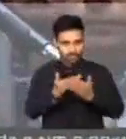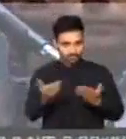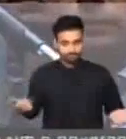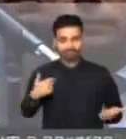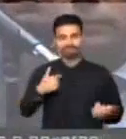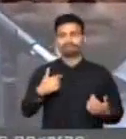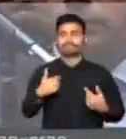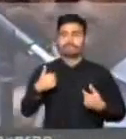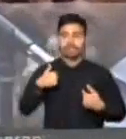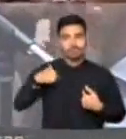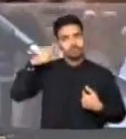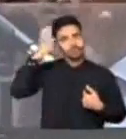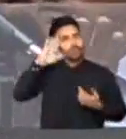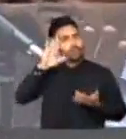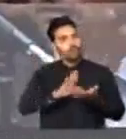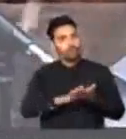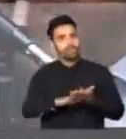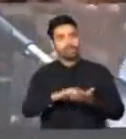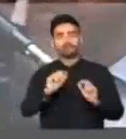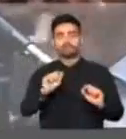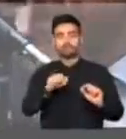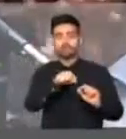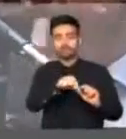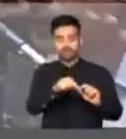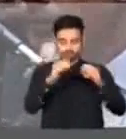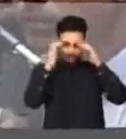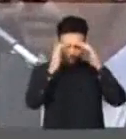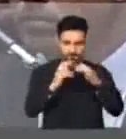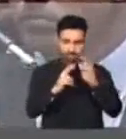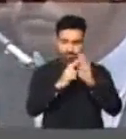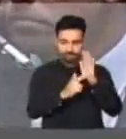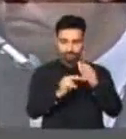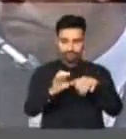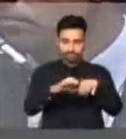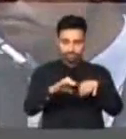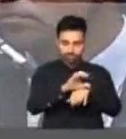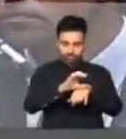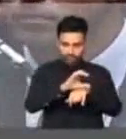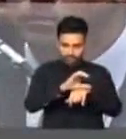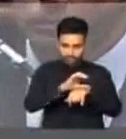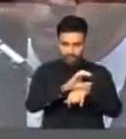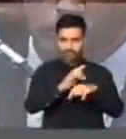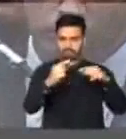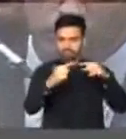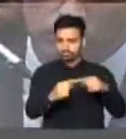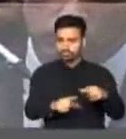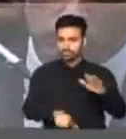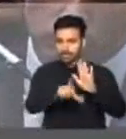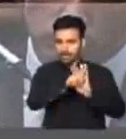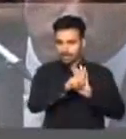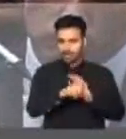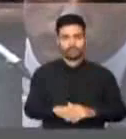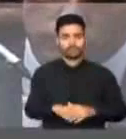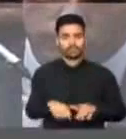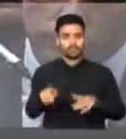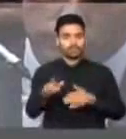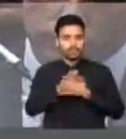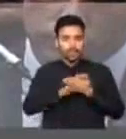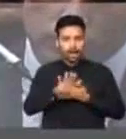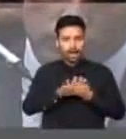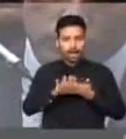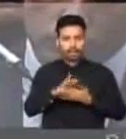em homenagem aos princípios da Constituição Federal, da legalidade, da